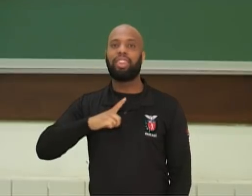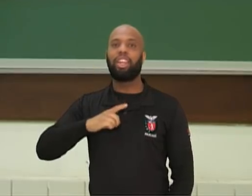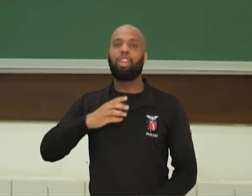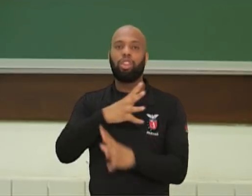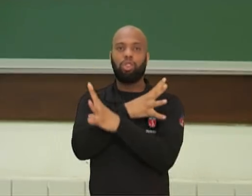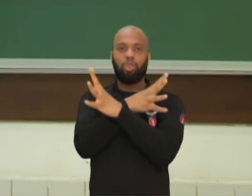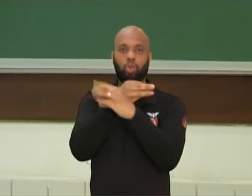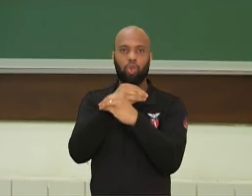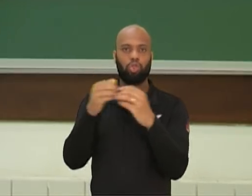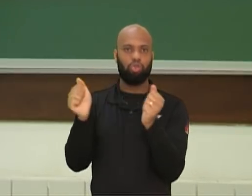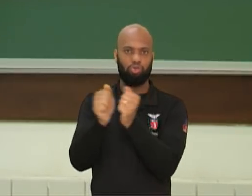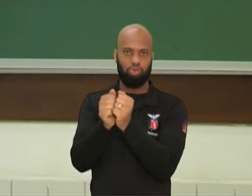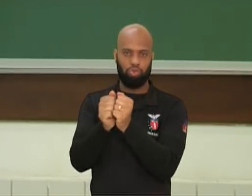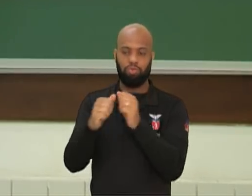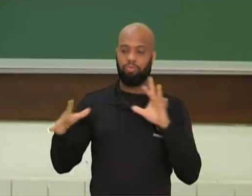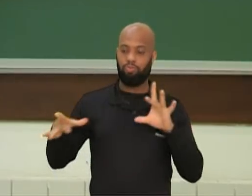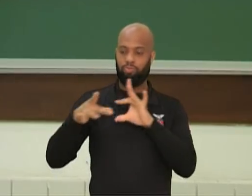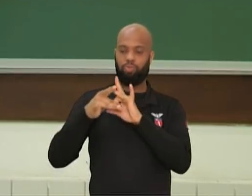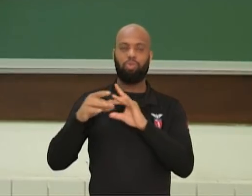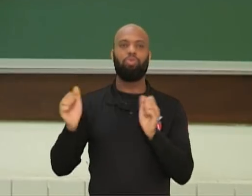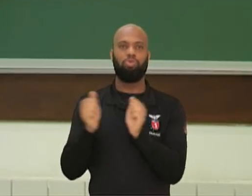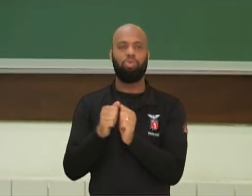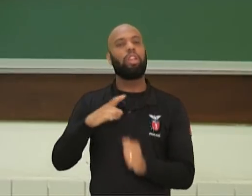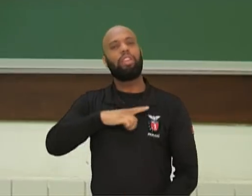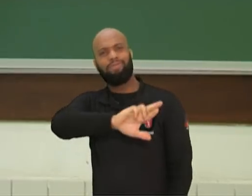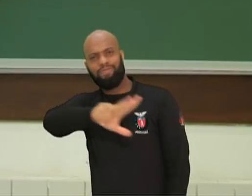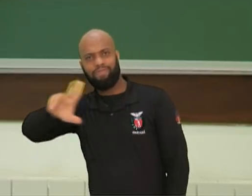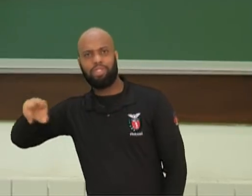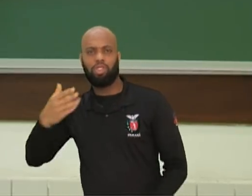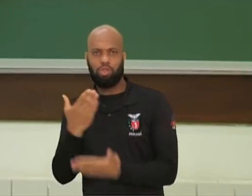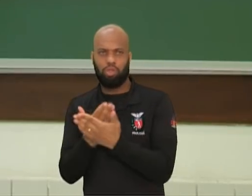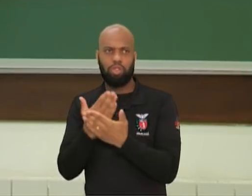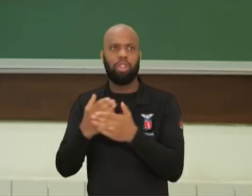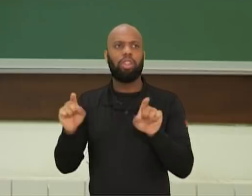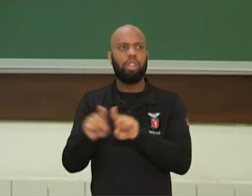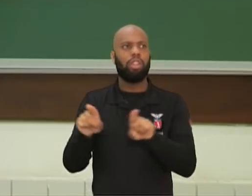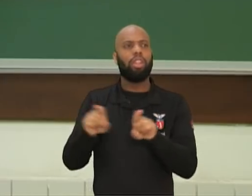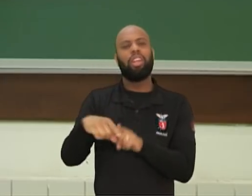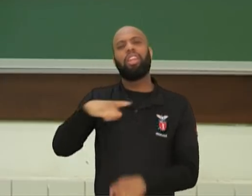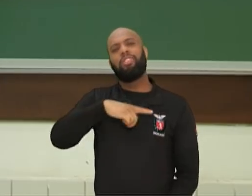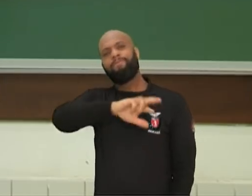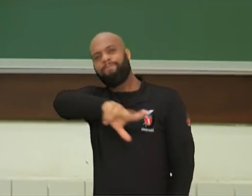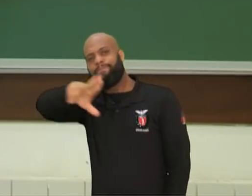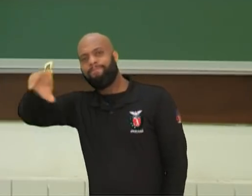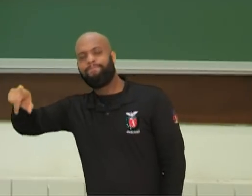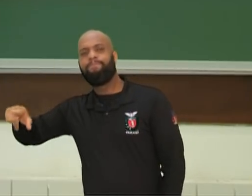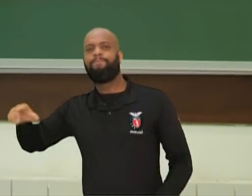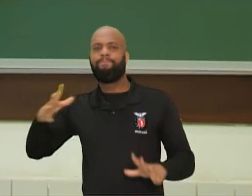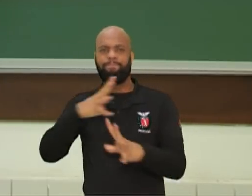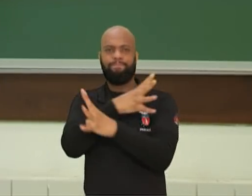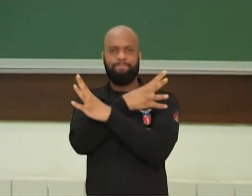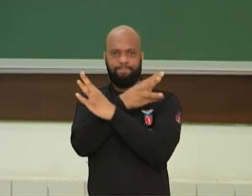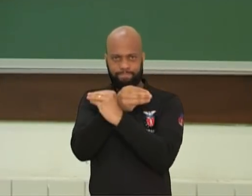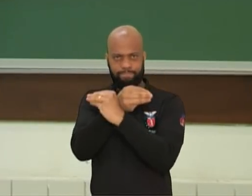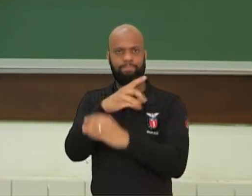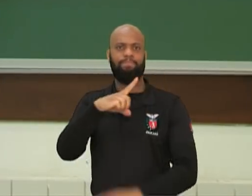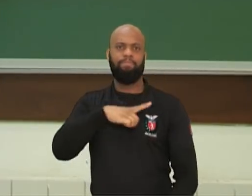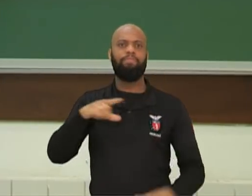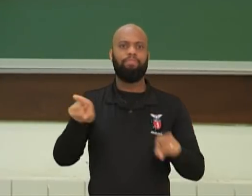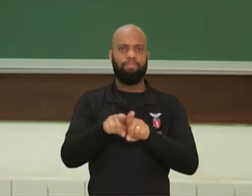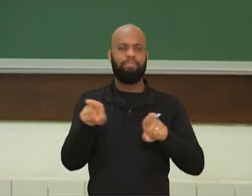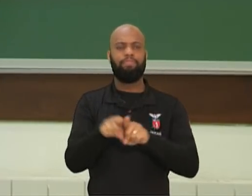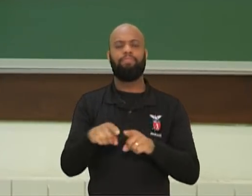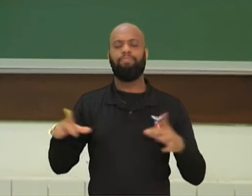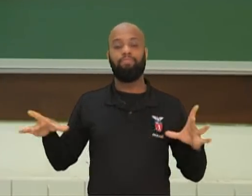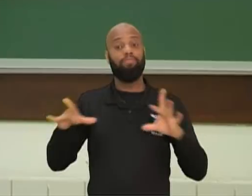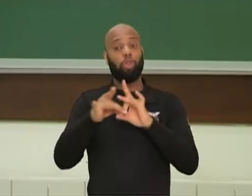conectivo. E a gente vai ver vários conectivos ou várias conjunções ainda nessa aula.